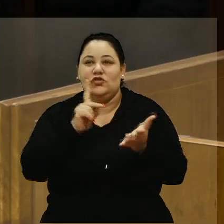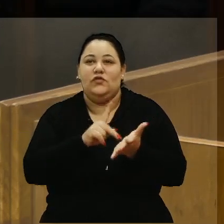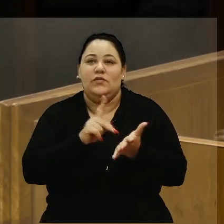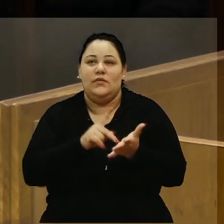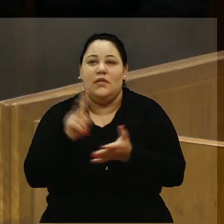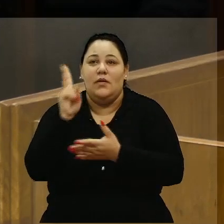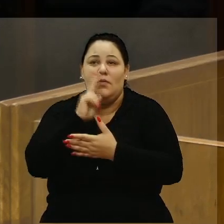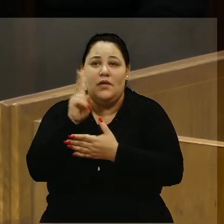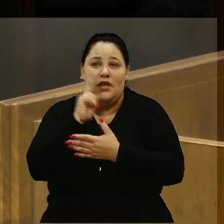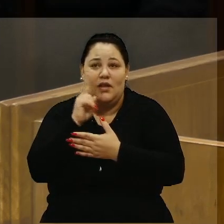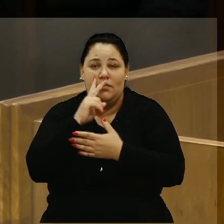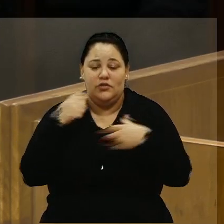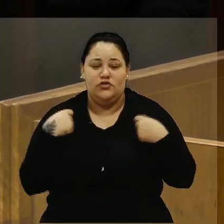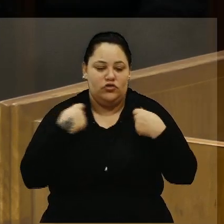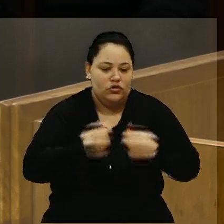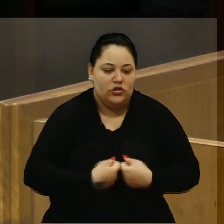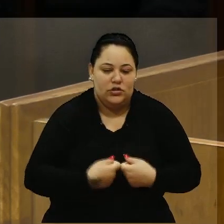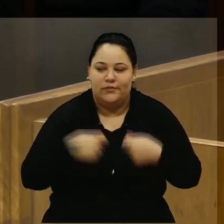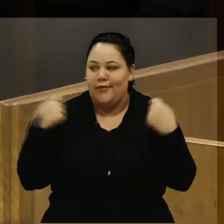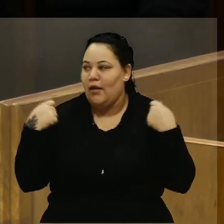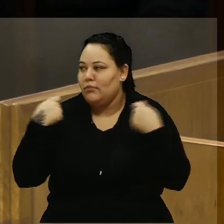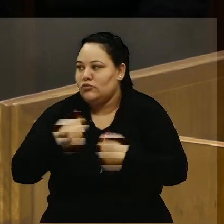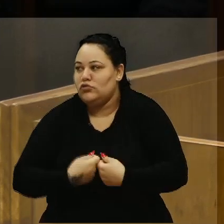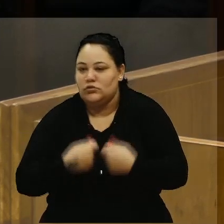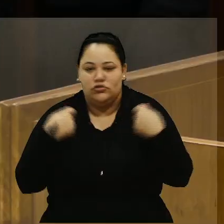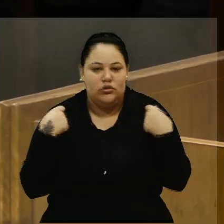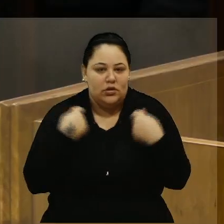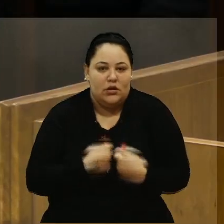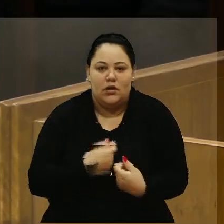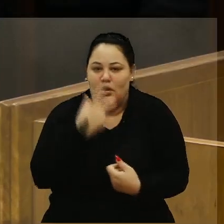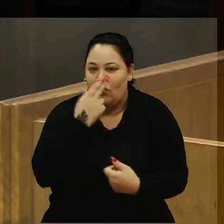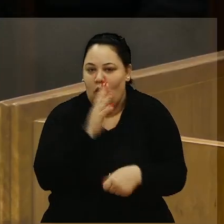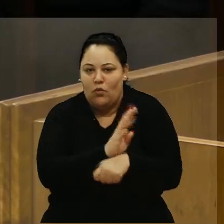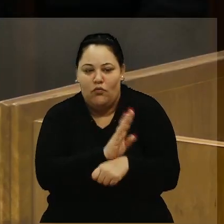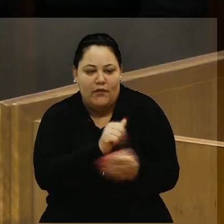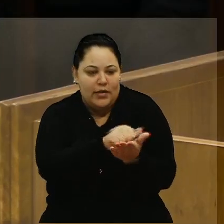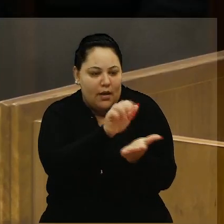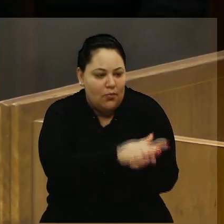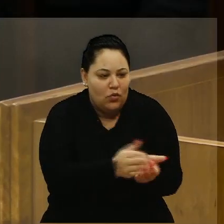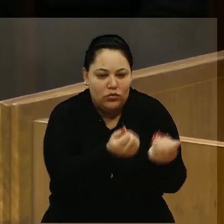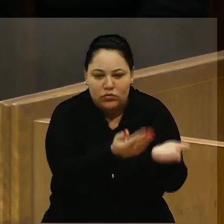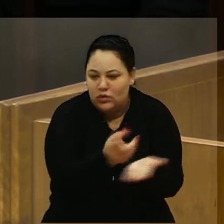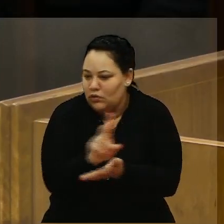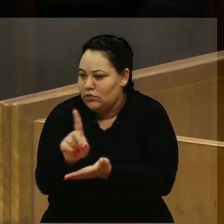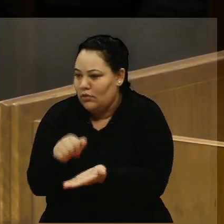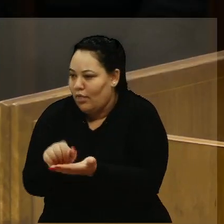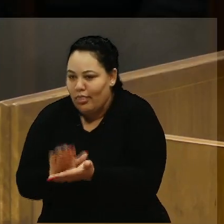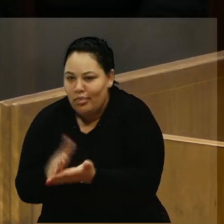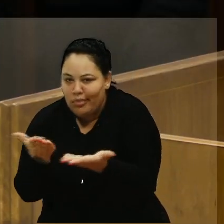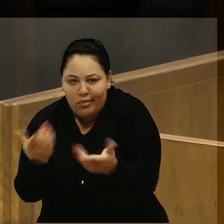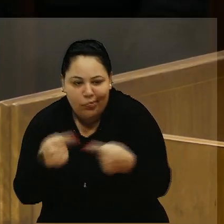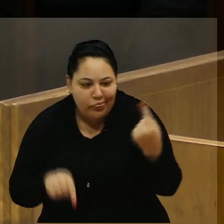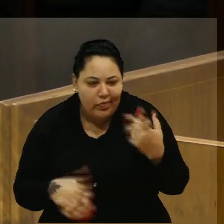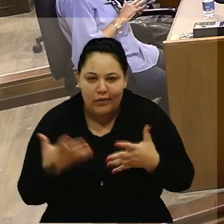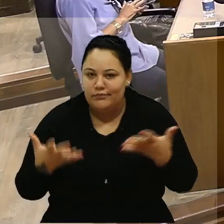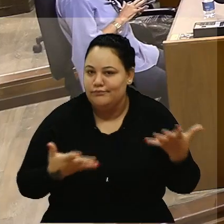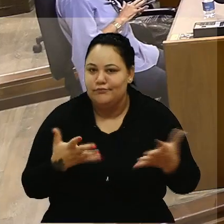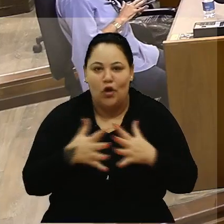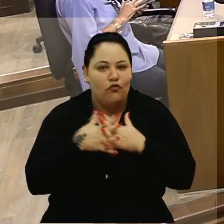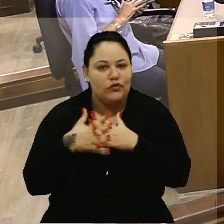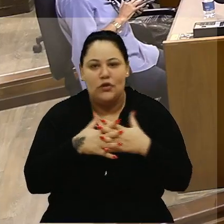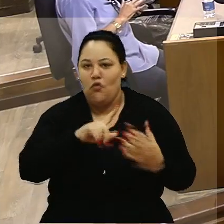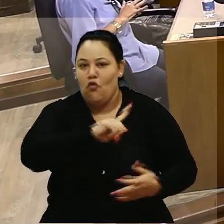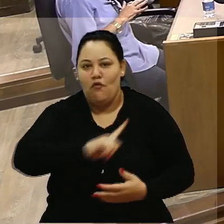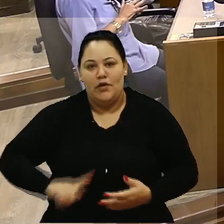tira casaco, põe casaco. Vai multar, não vai multar. Ou tem carburador, não tem carburador. Mais uma confusão do governo. Sua parte, vereador. Vereador